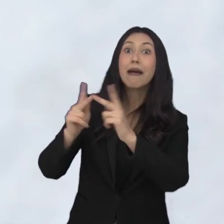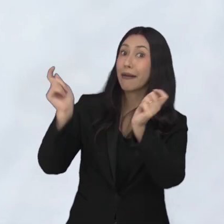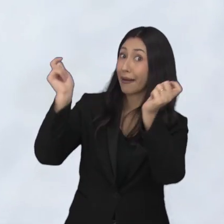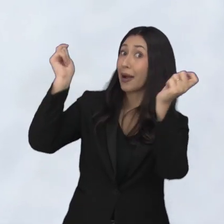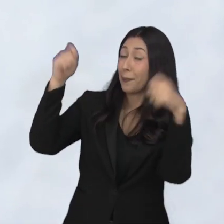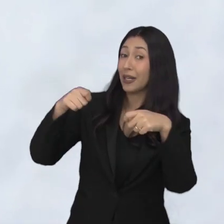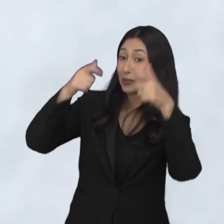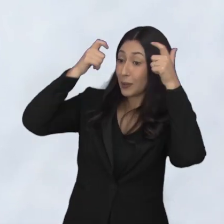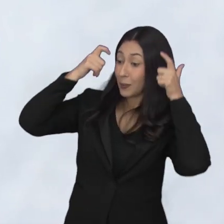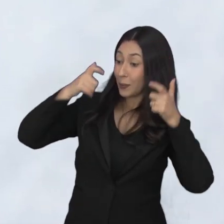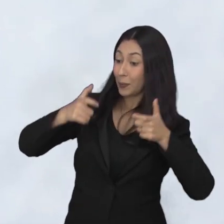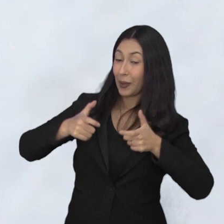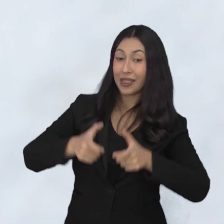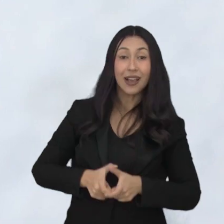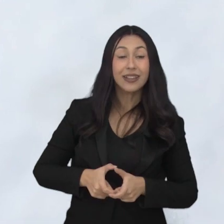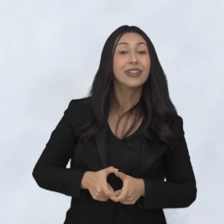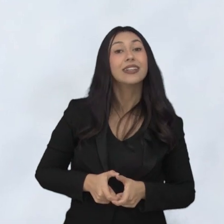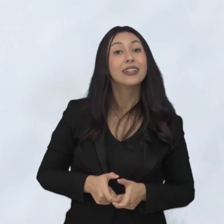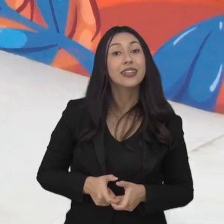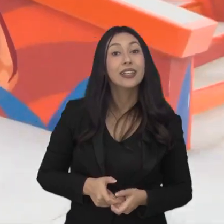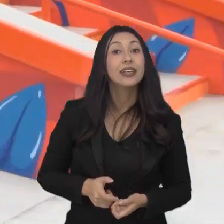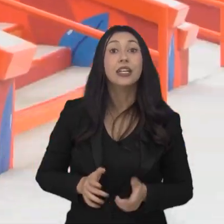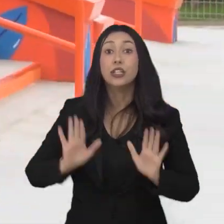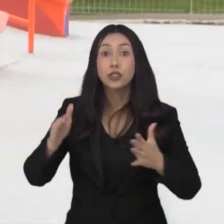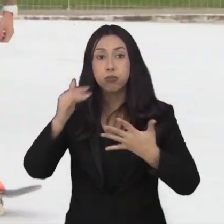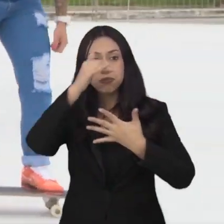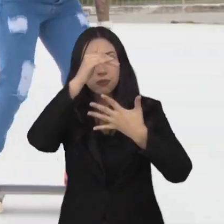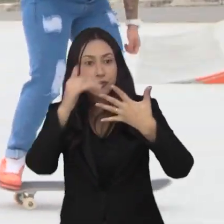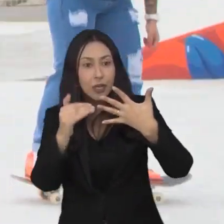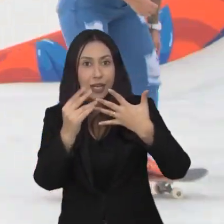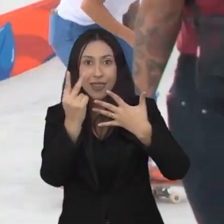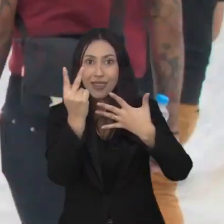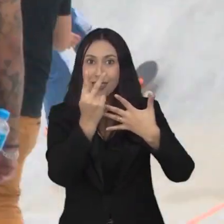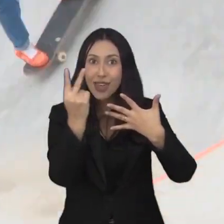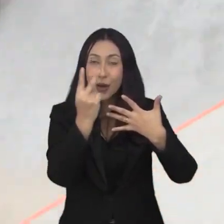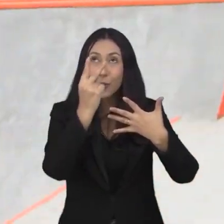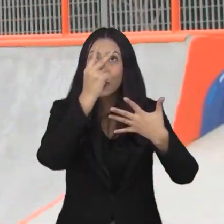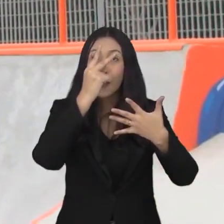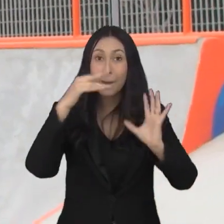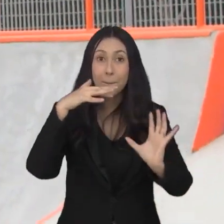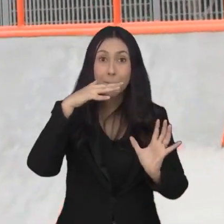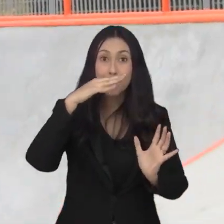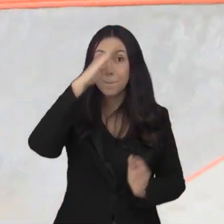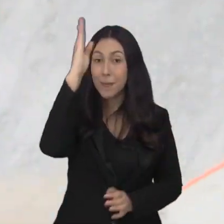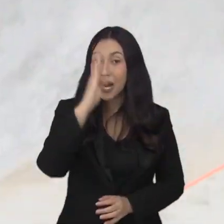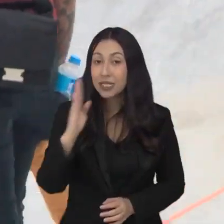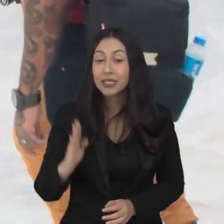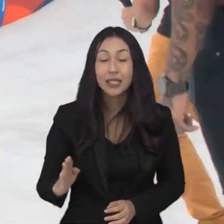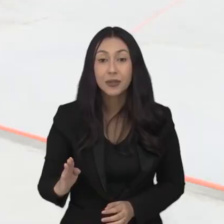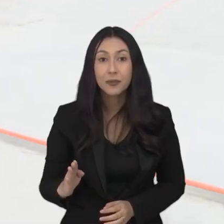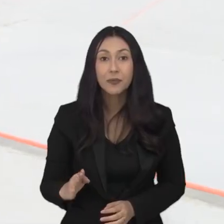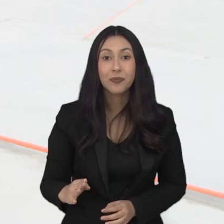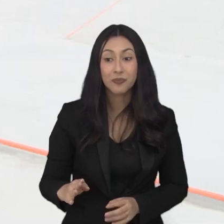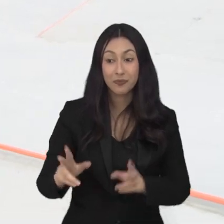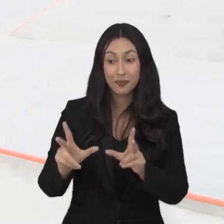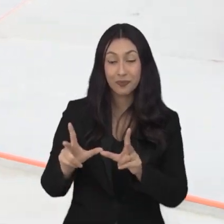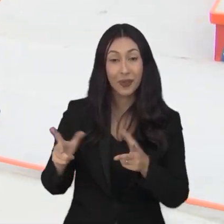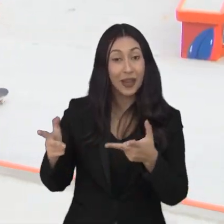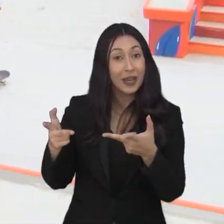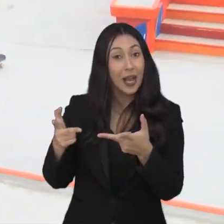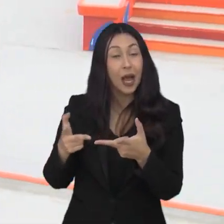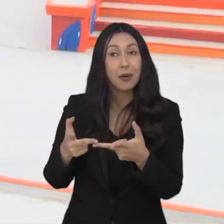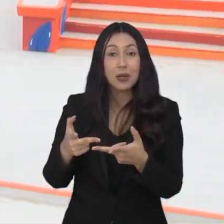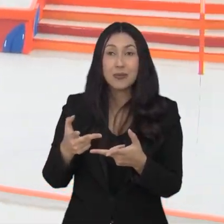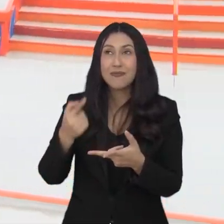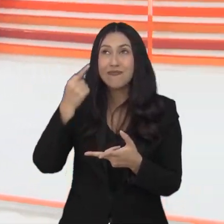grandes chances de levar uma medalha para o Brasil. Ela está na 2ª colocação do ranking nacional da categoria. Para a Câmara de